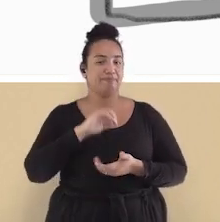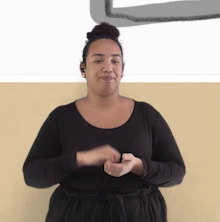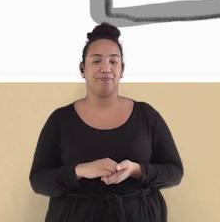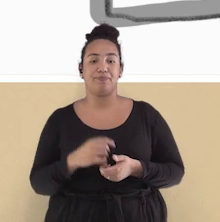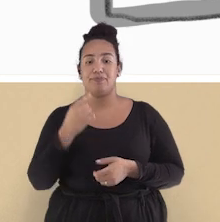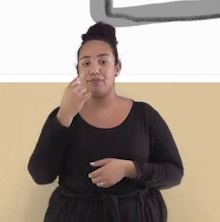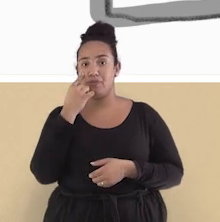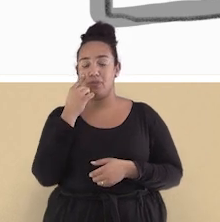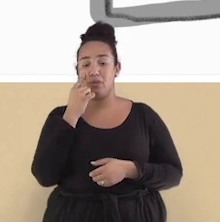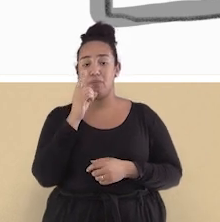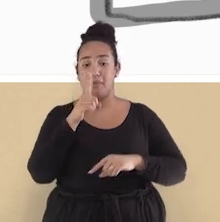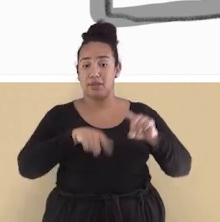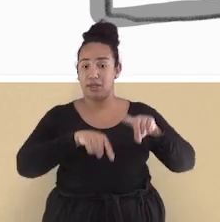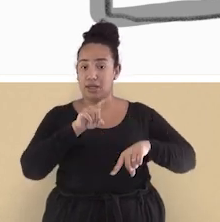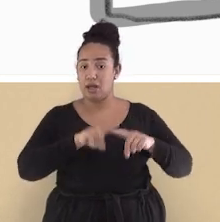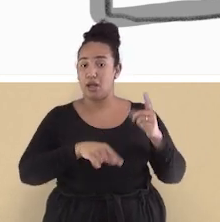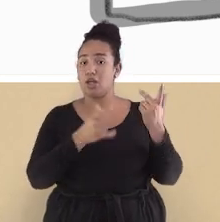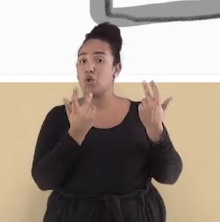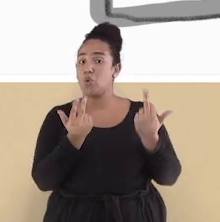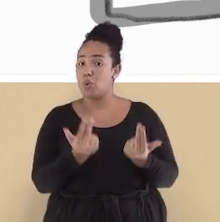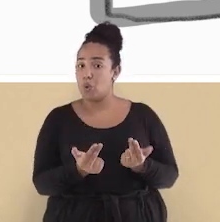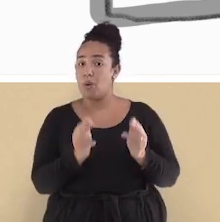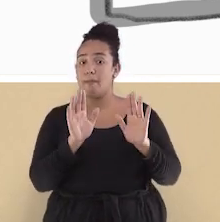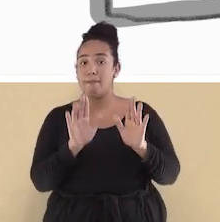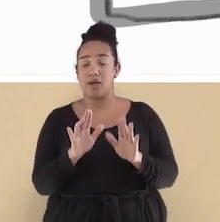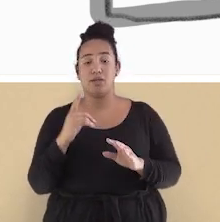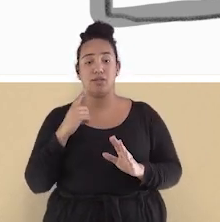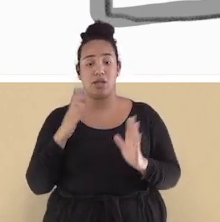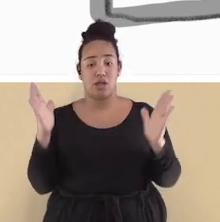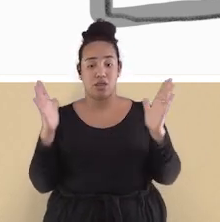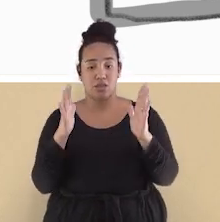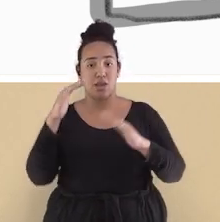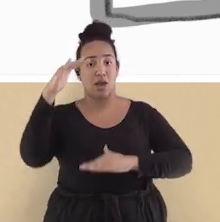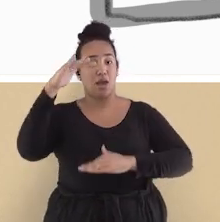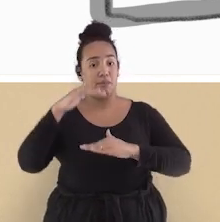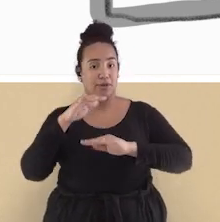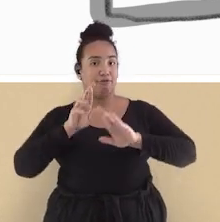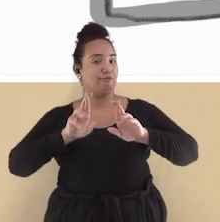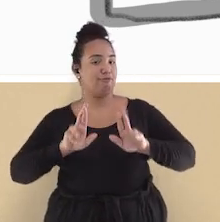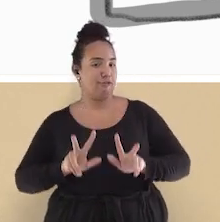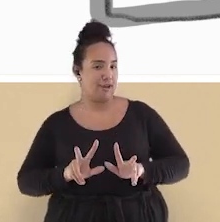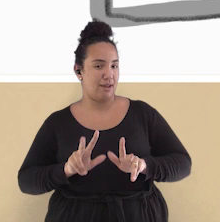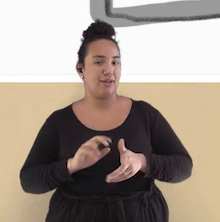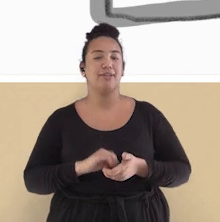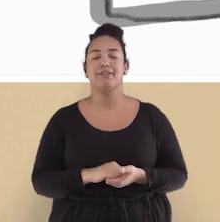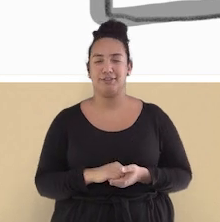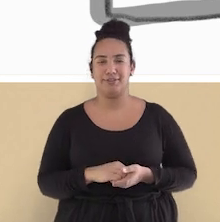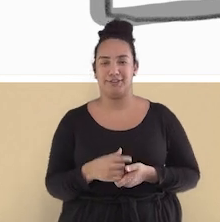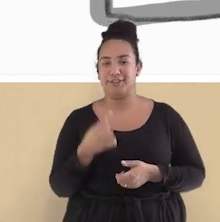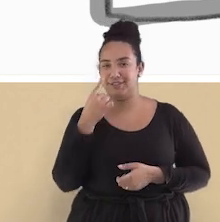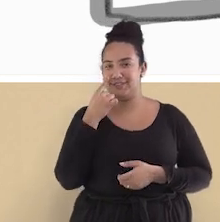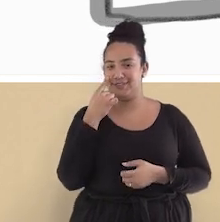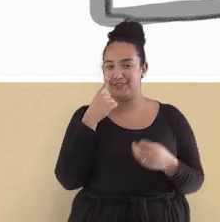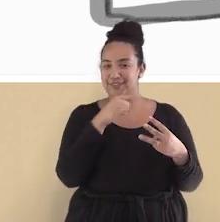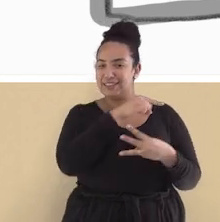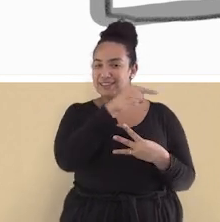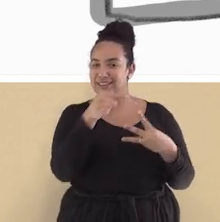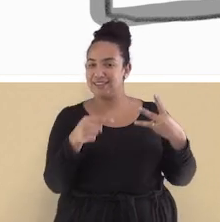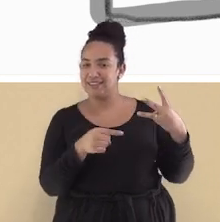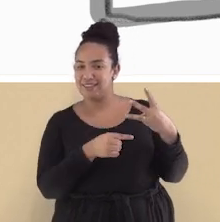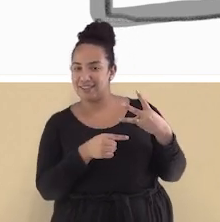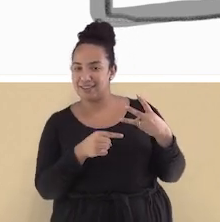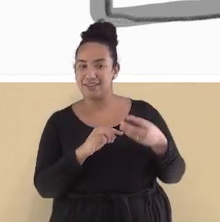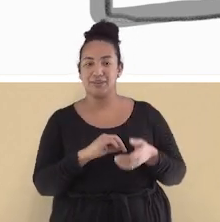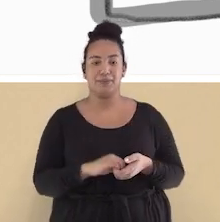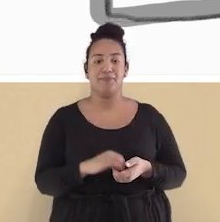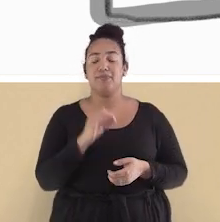celulares. Vejam que eu representei o mesmo objeto, mas utilizei tamanhos diferentes. Então, é a